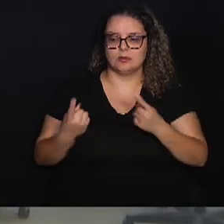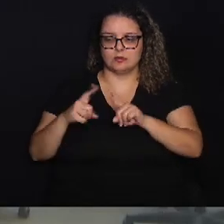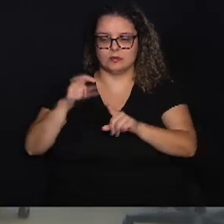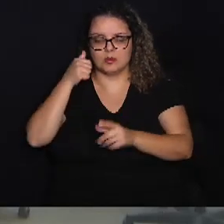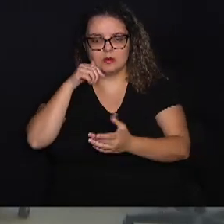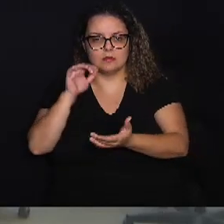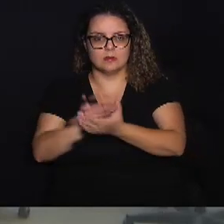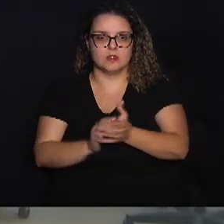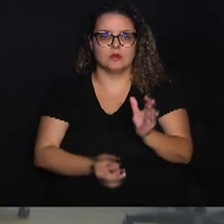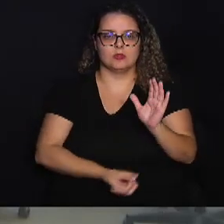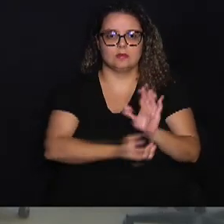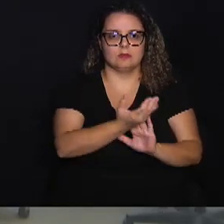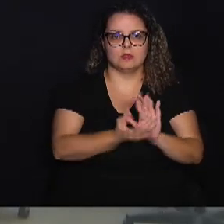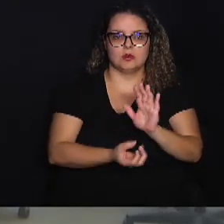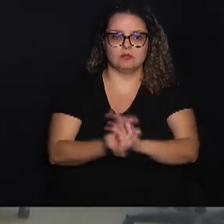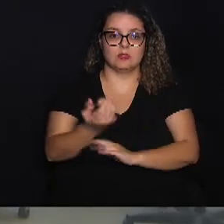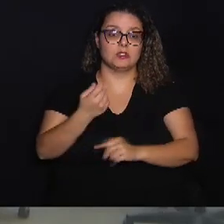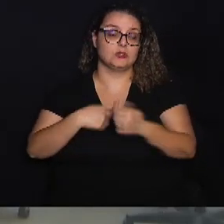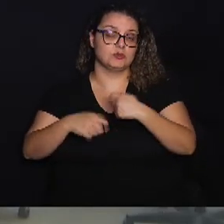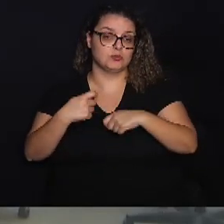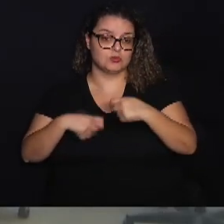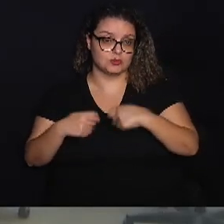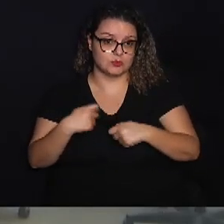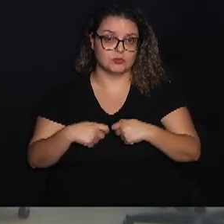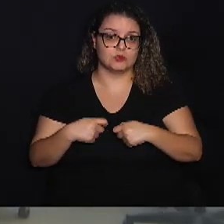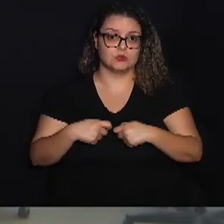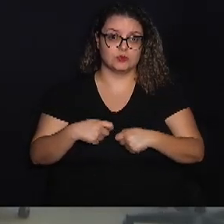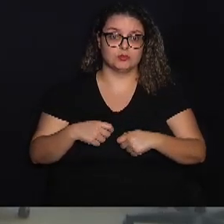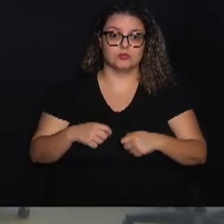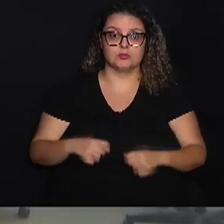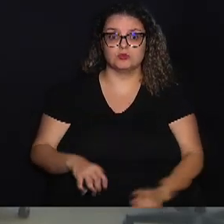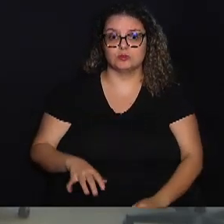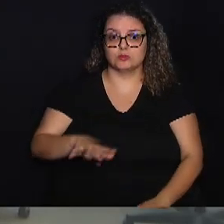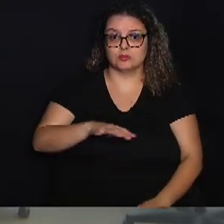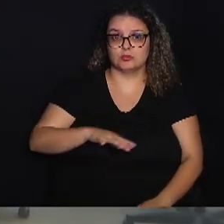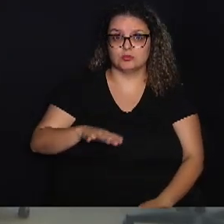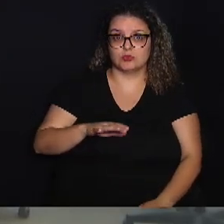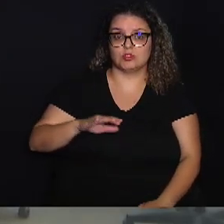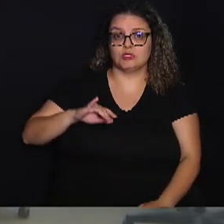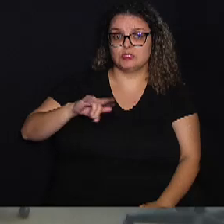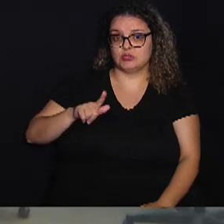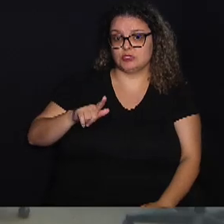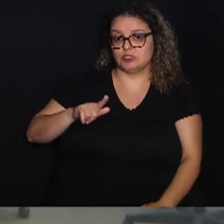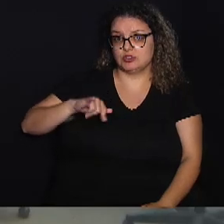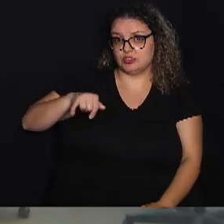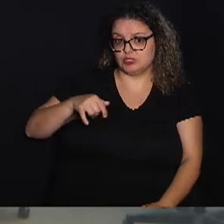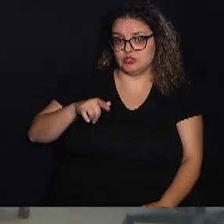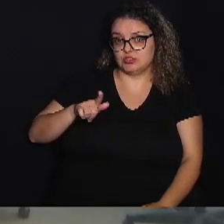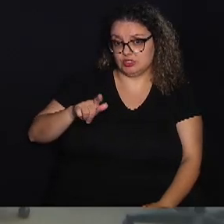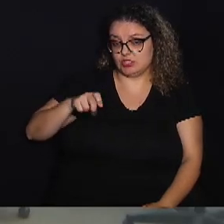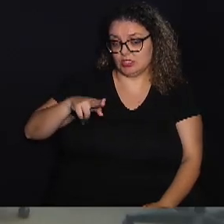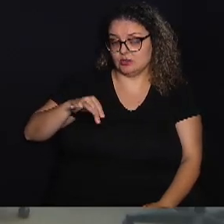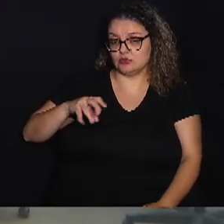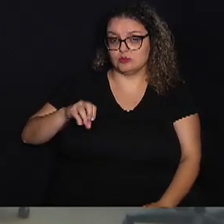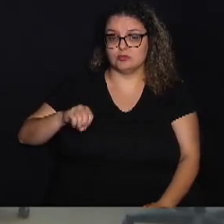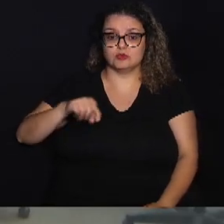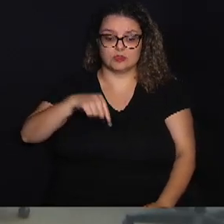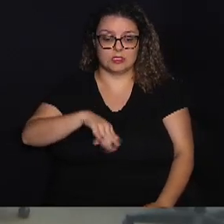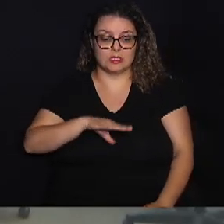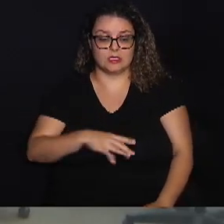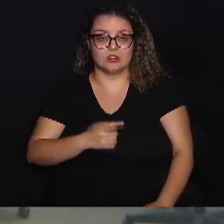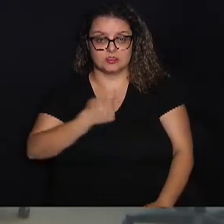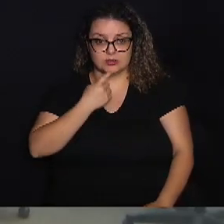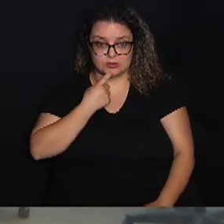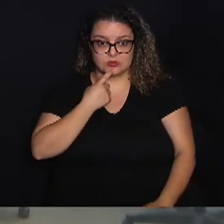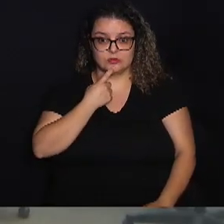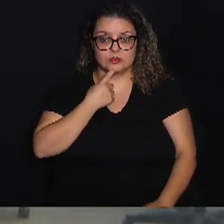fundadores e administradores do colégio gênios em Campinas esse Esses são os